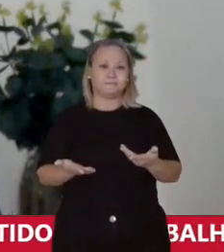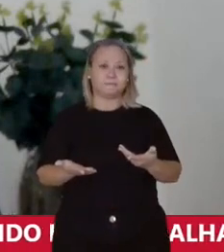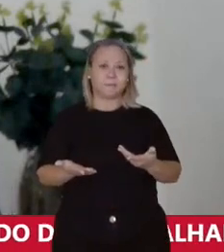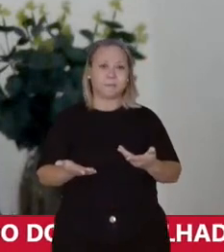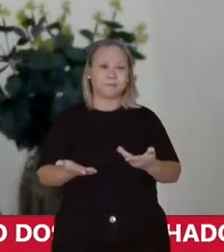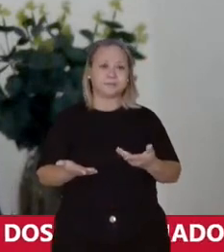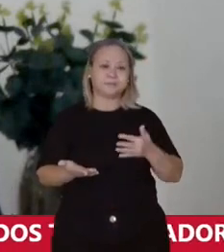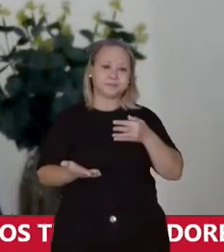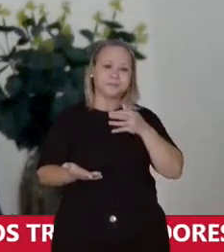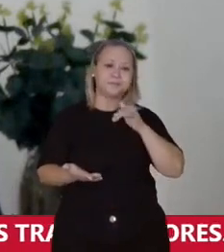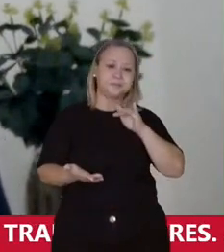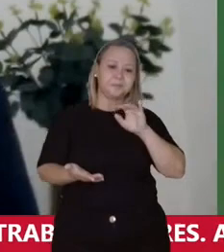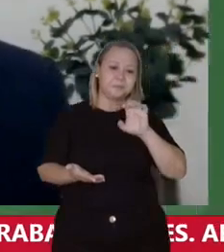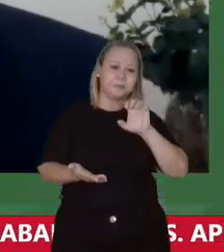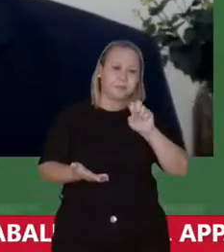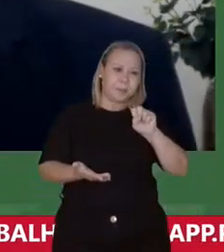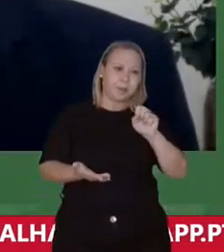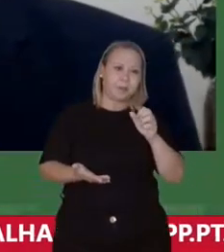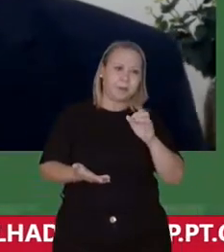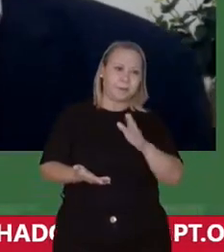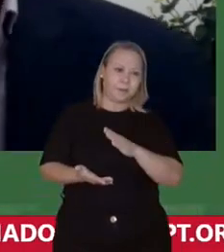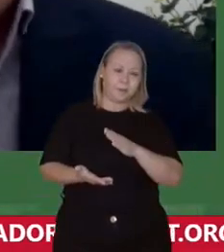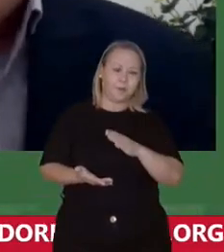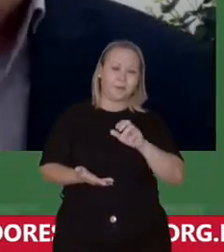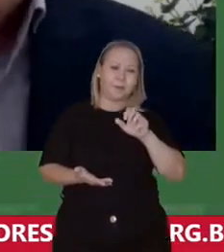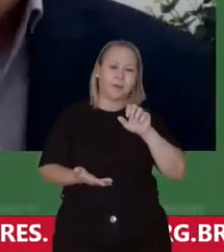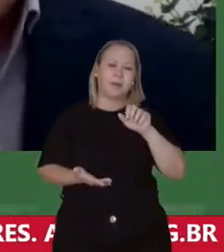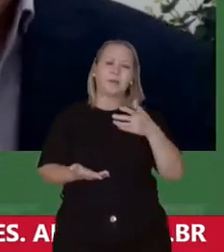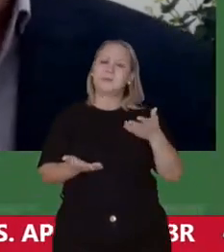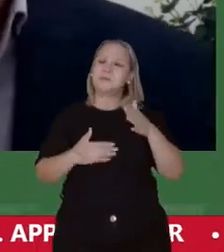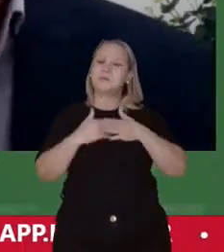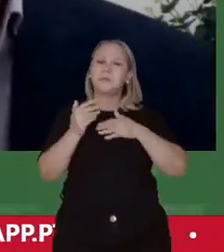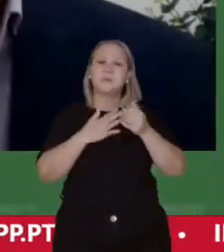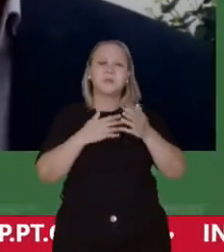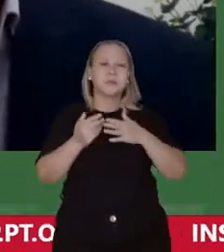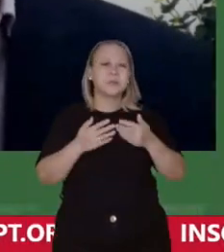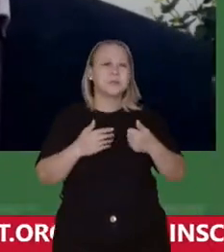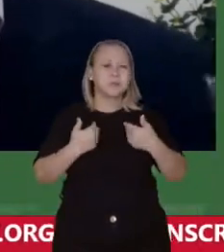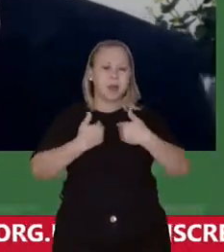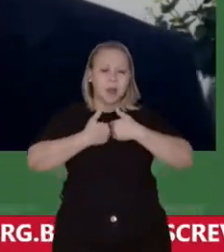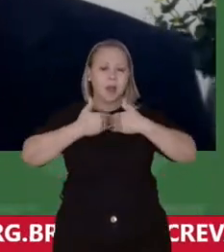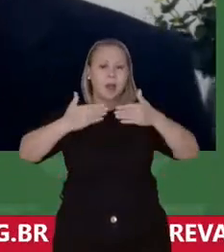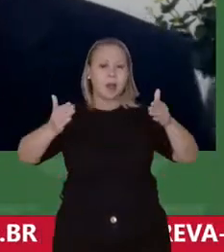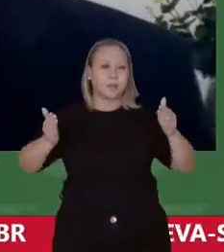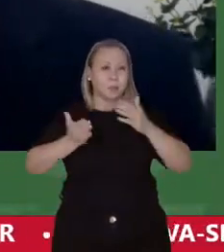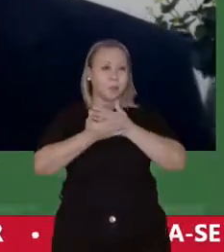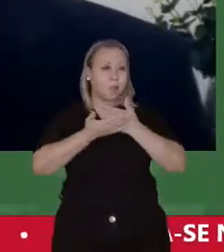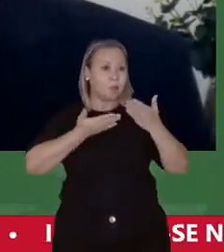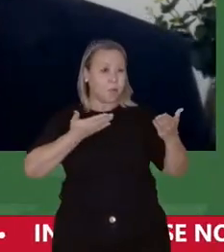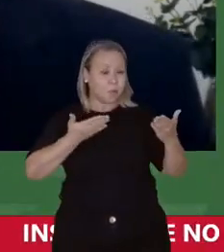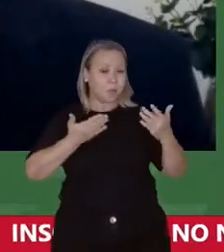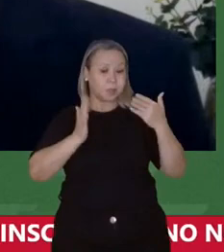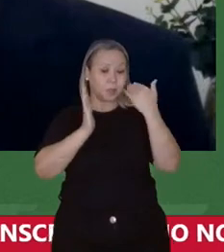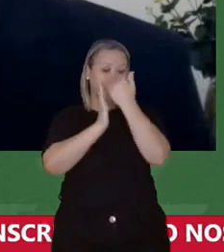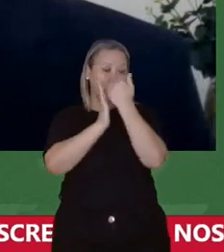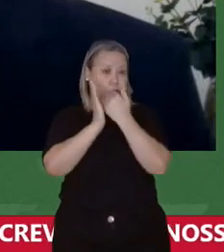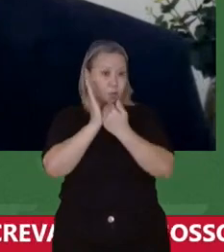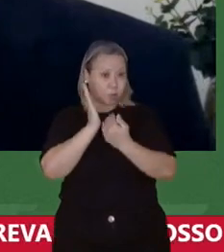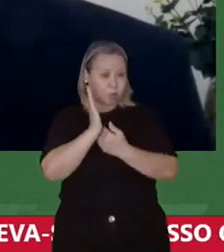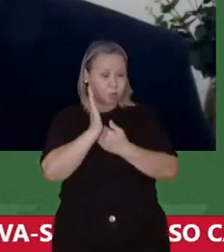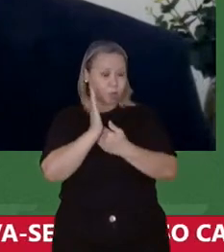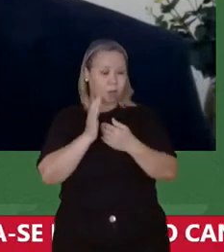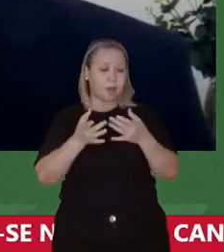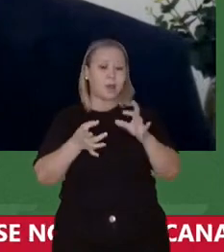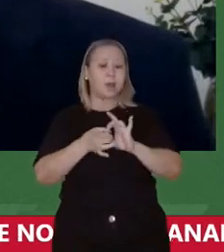novo FIES em 2009, onde a gente praticamente destravou o programa e permitiu que não